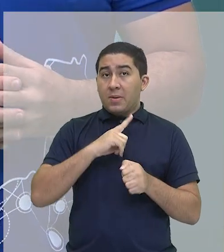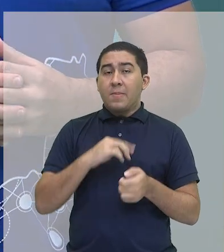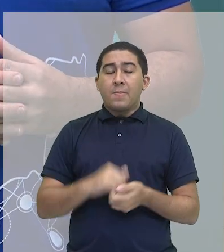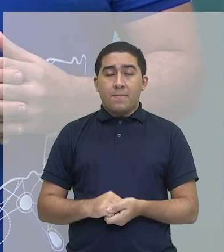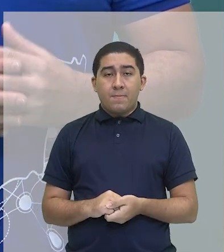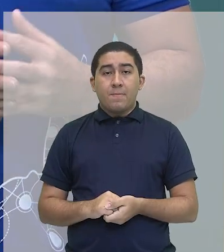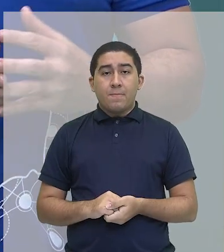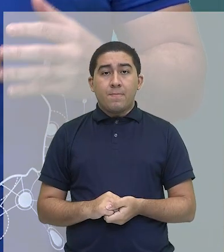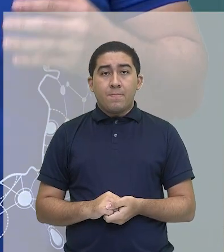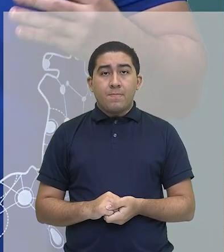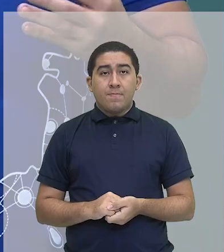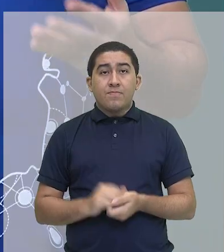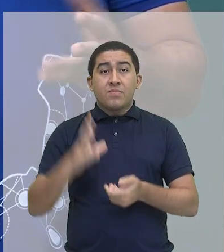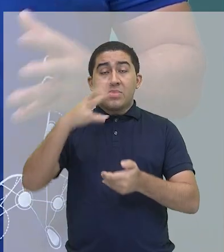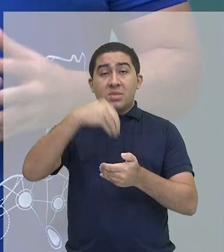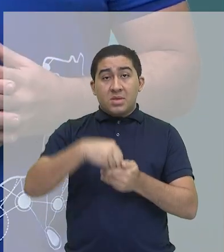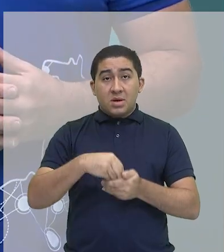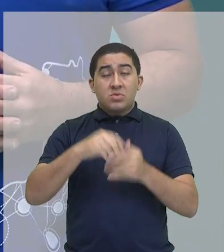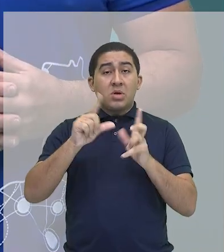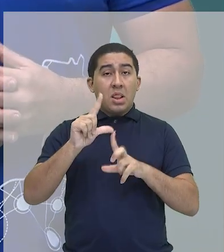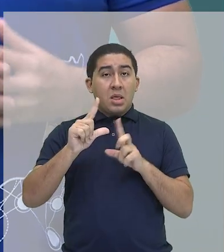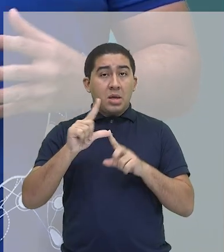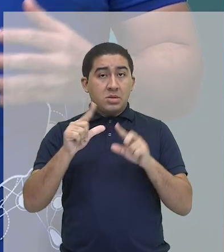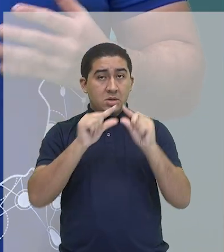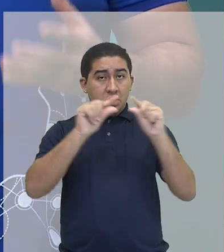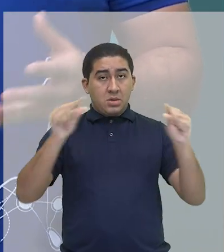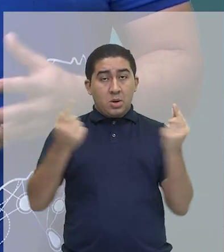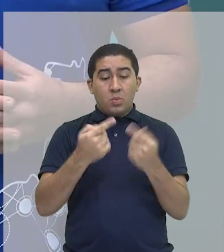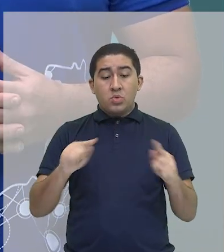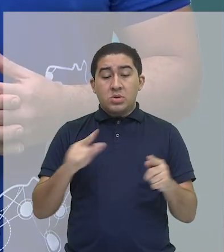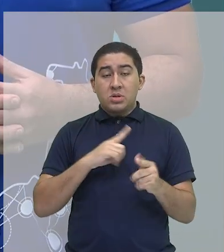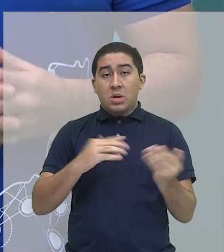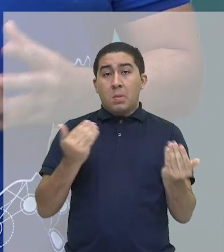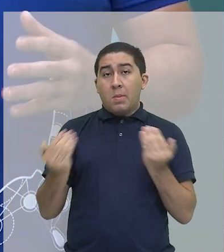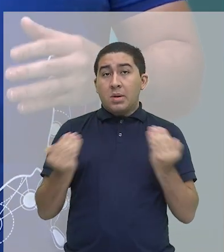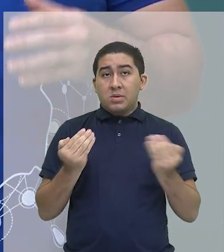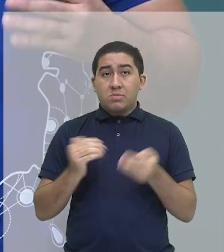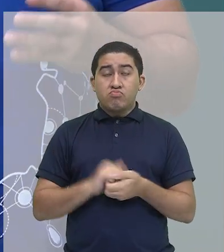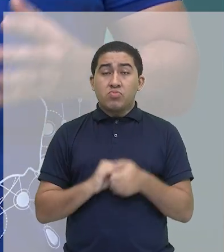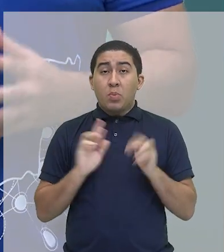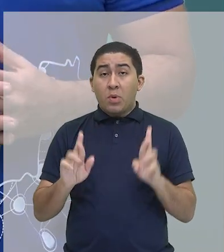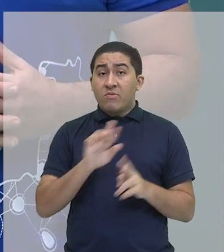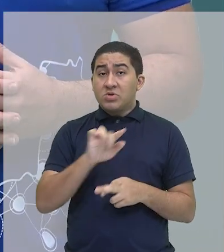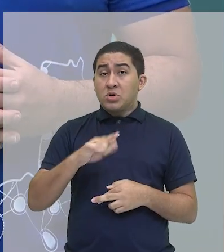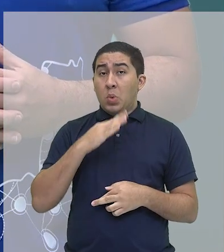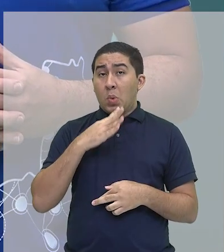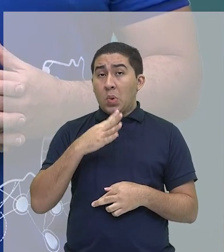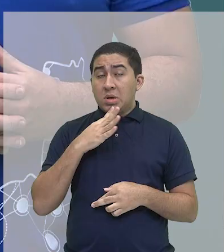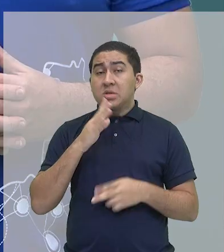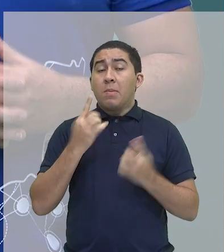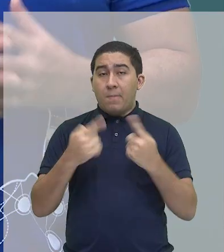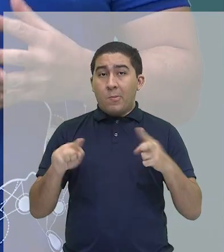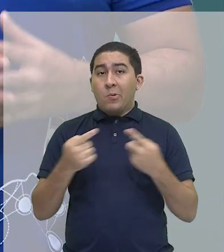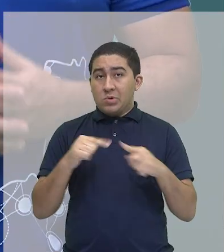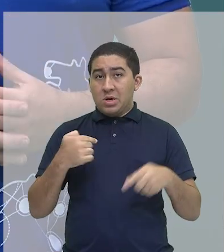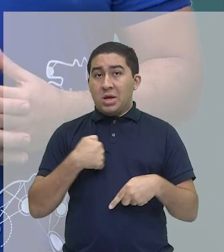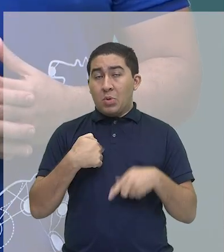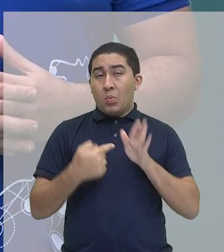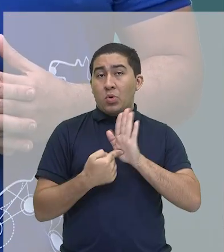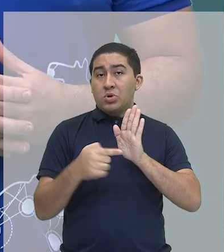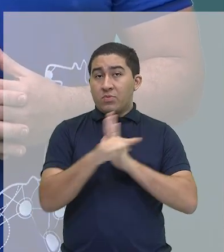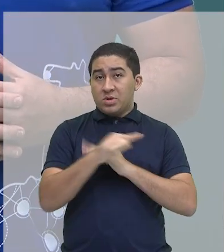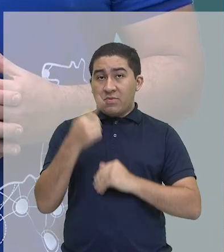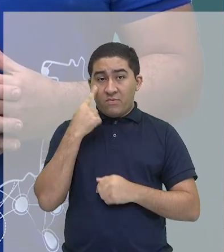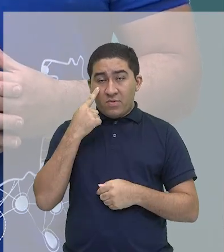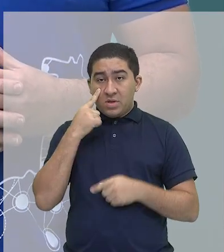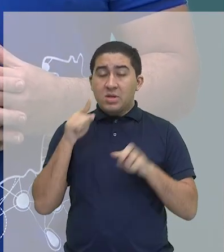adjetivos, e dentro da letra da música, a comparação. Eu espero que vocês conheçam as músicas que eu vou